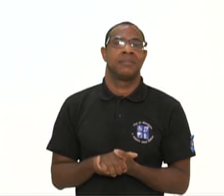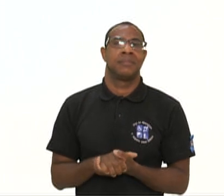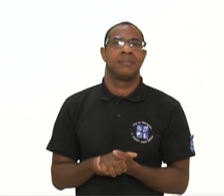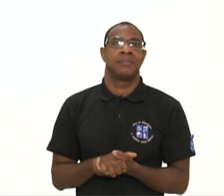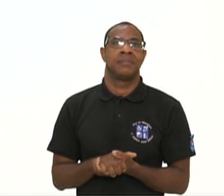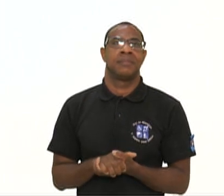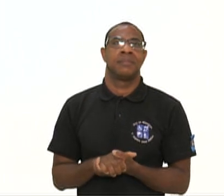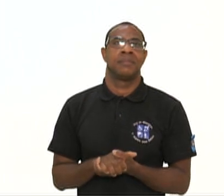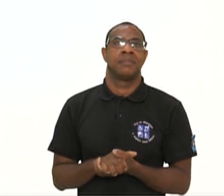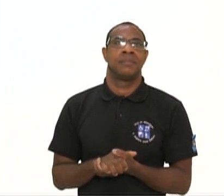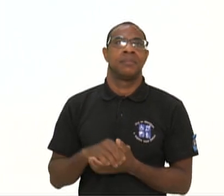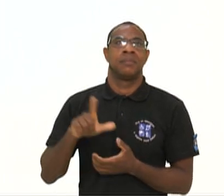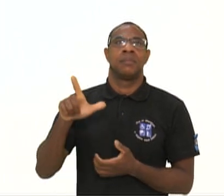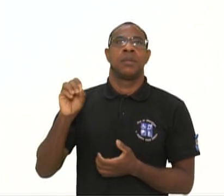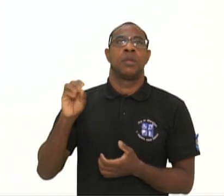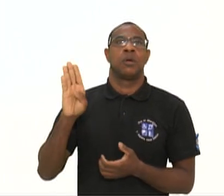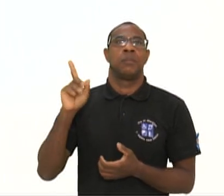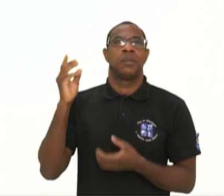o lob,